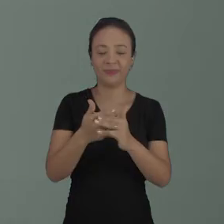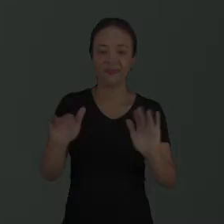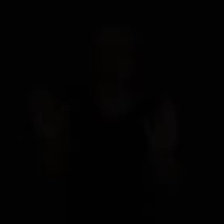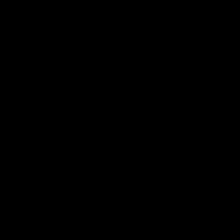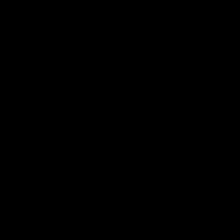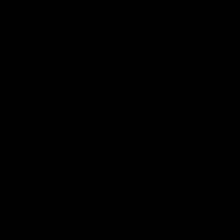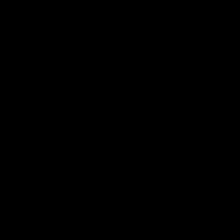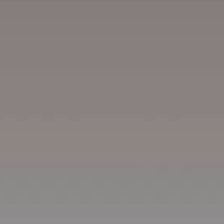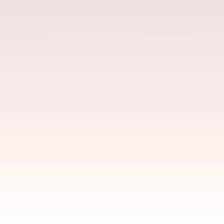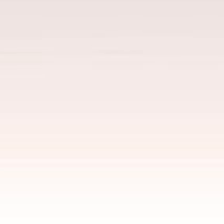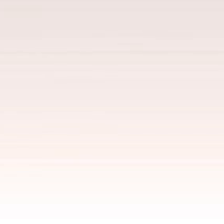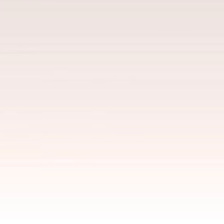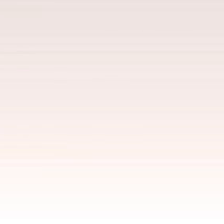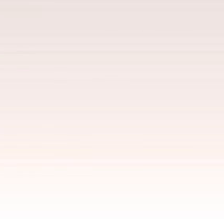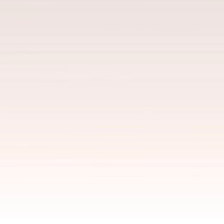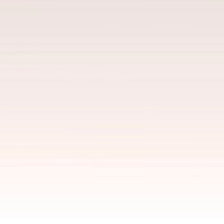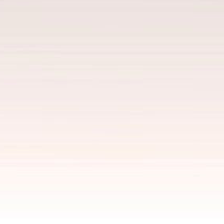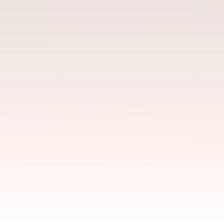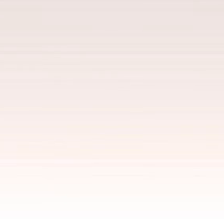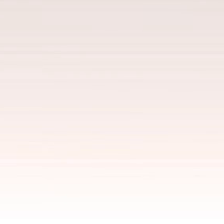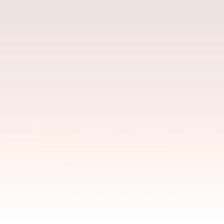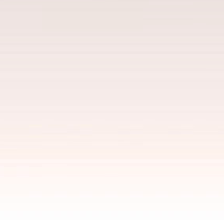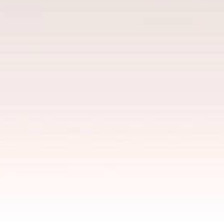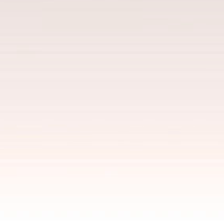aula E aí